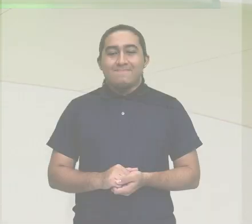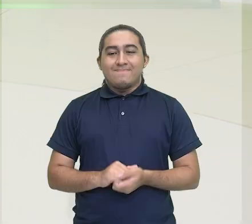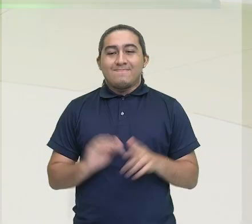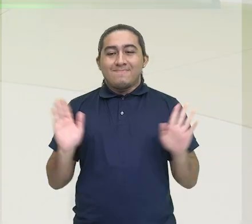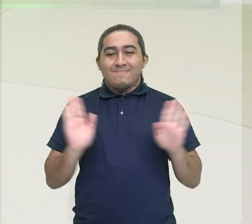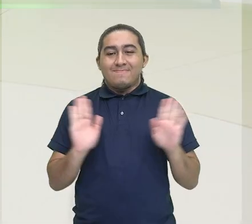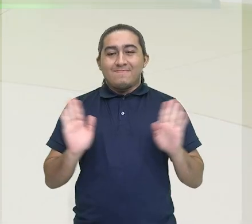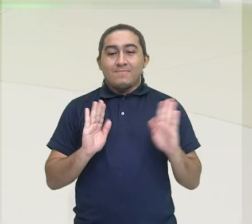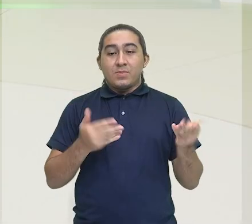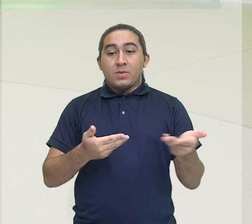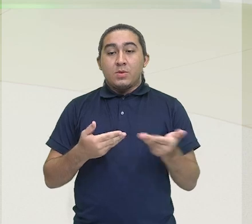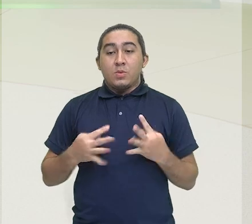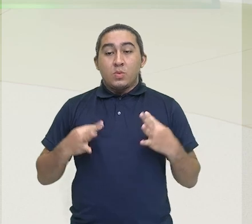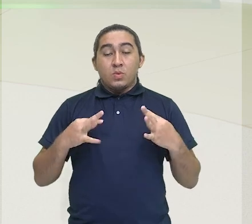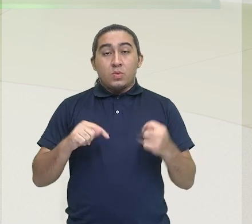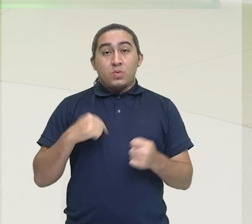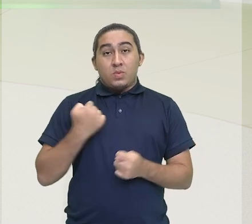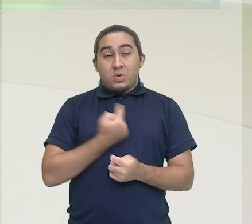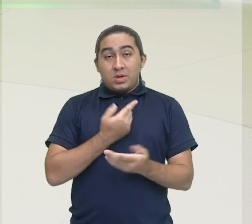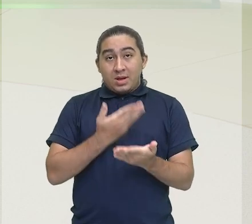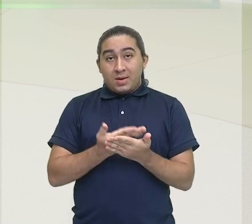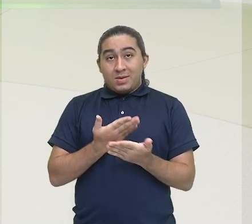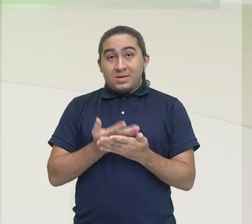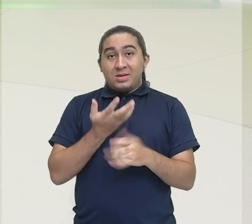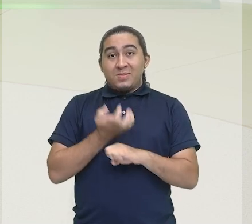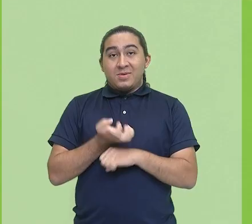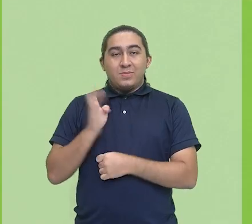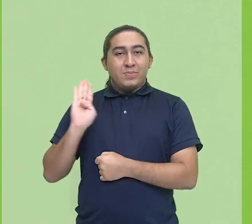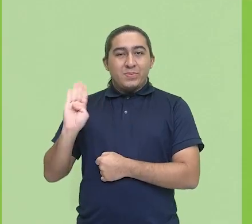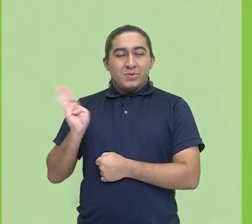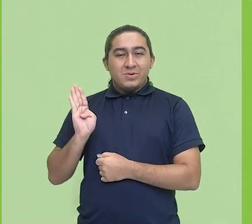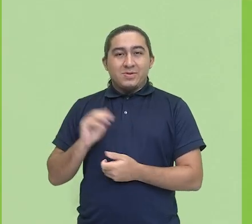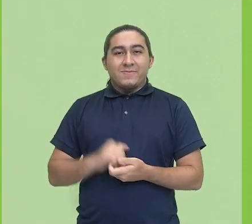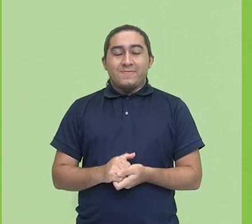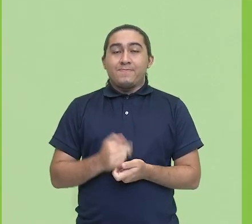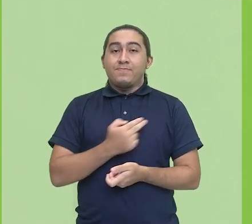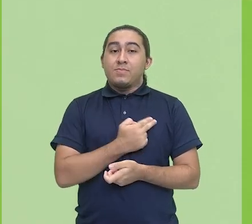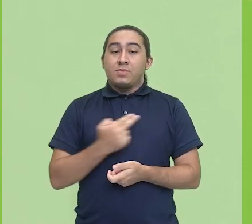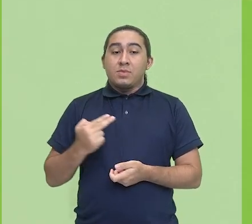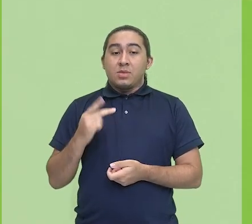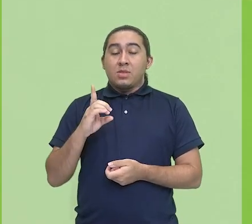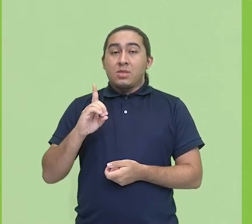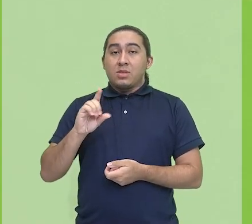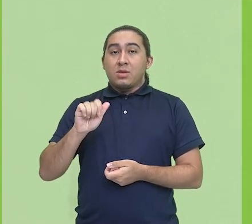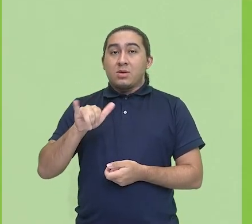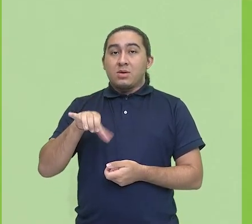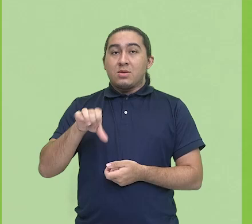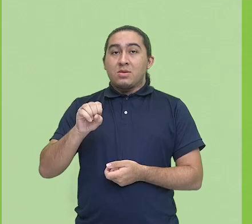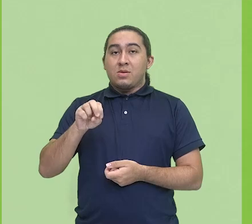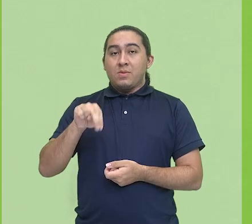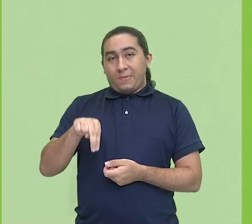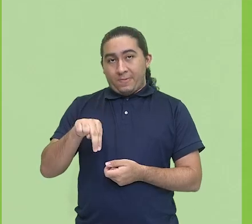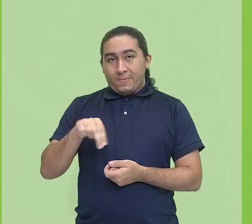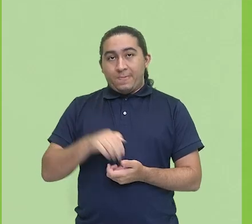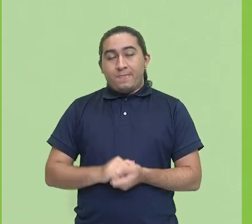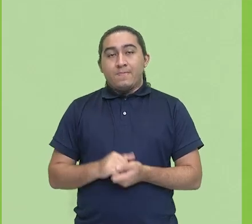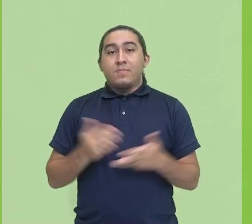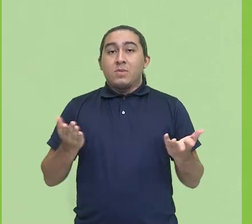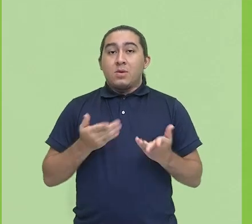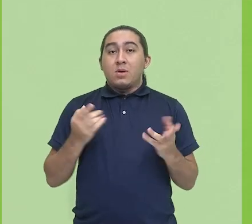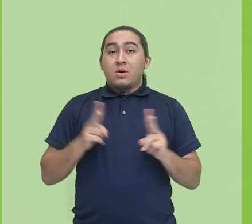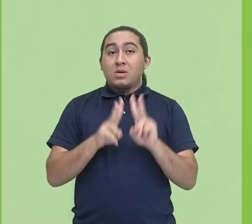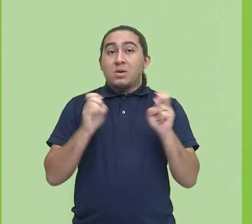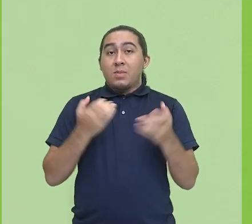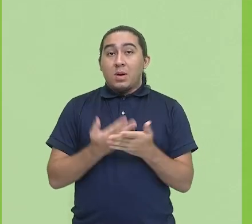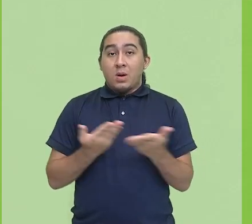Olá, sejam bem-vindos para a nossa aula de Biologia. Eu sou o professor Dayson Jardim e vamos ver aí o que temos